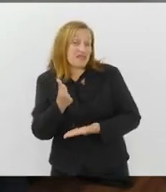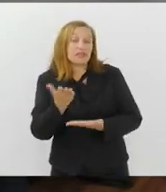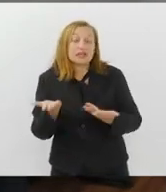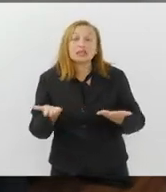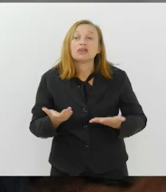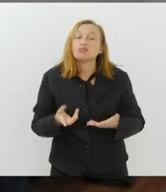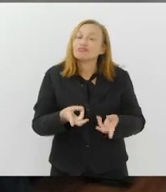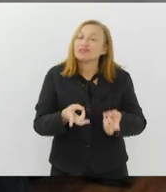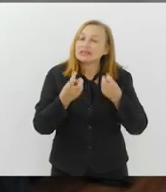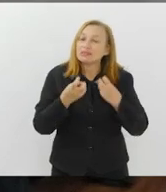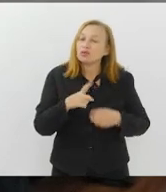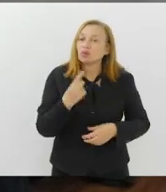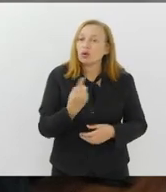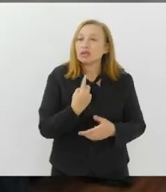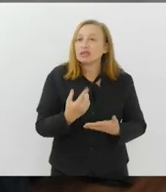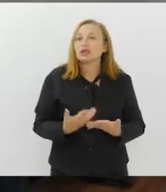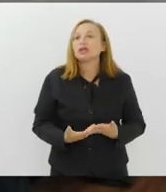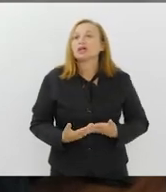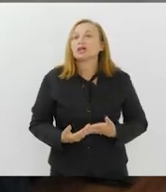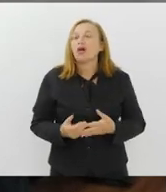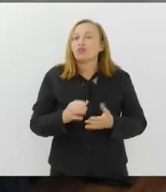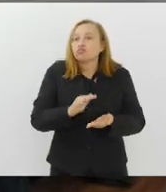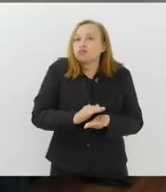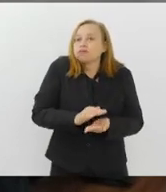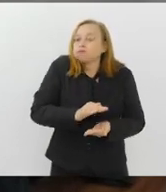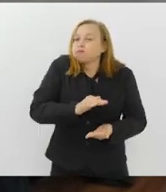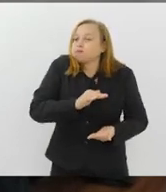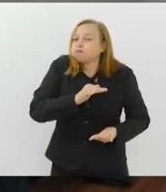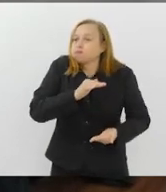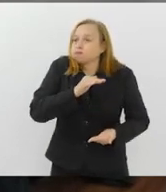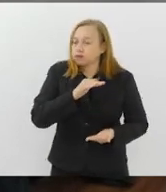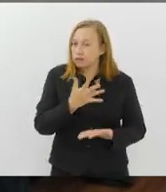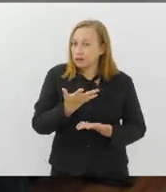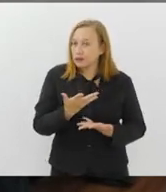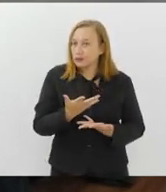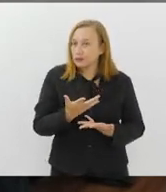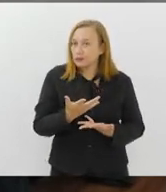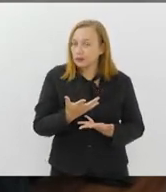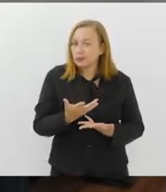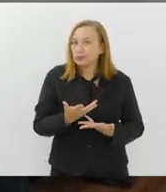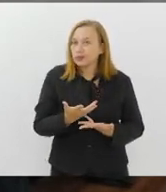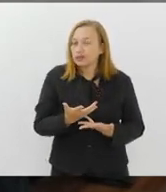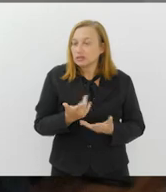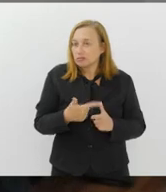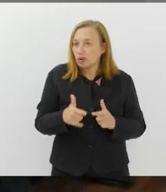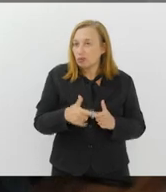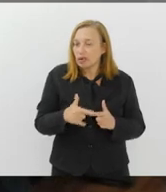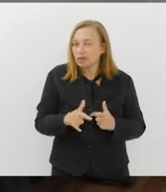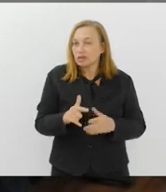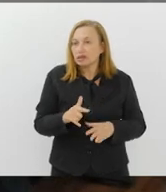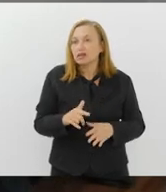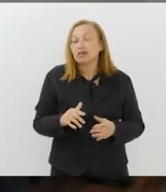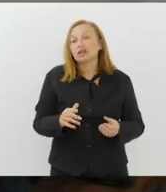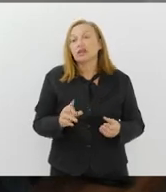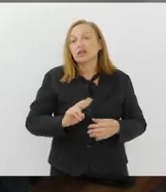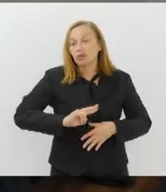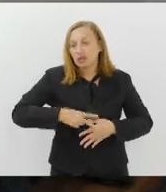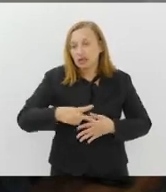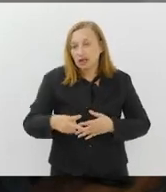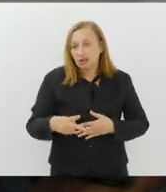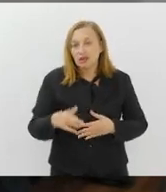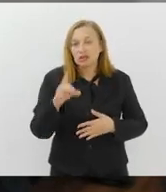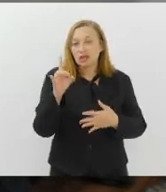que nós percebemos, né? E esse volume de essa situação ainda tem uma última consequência que também é